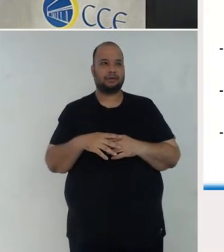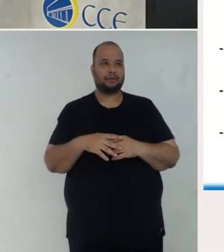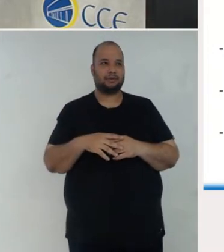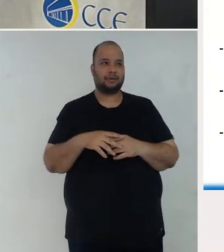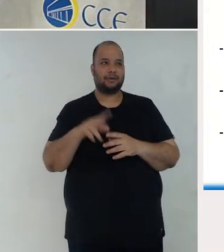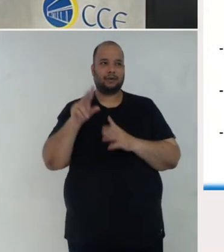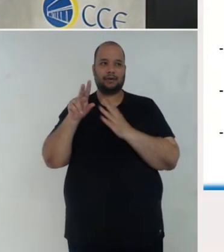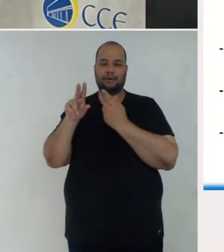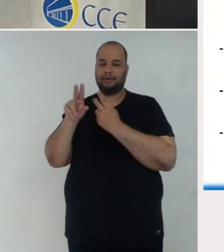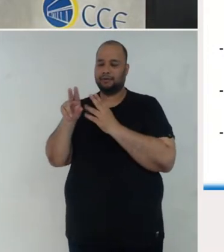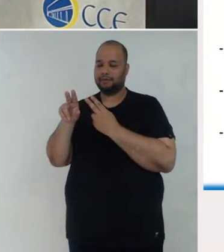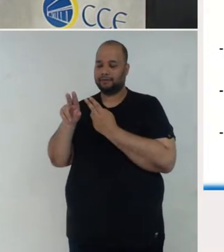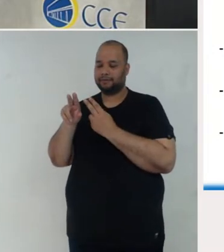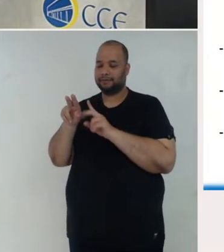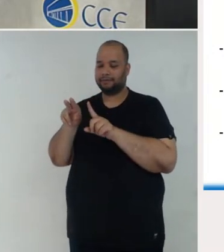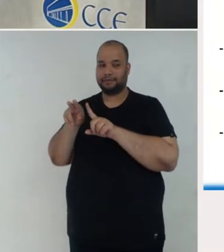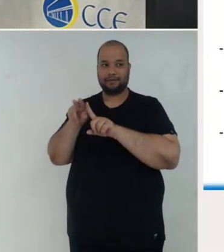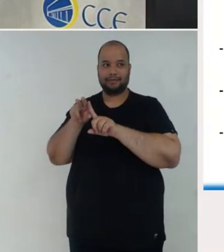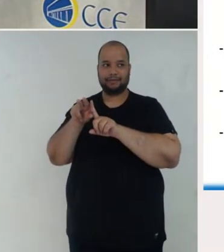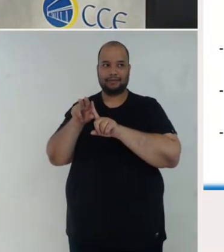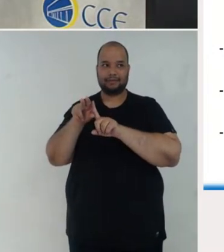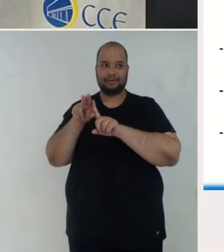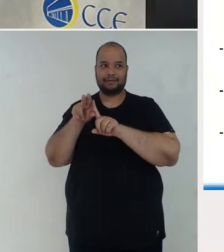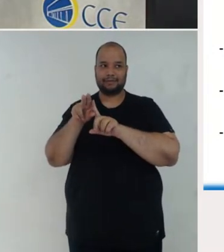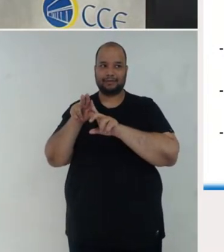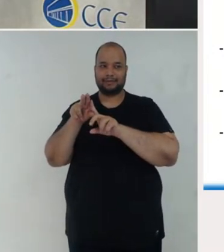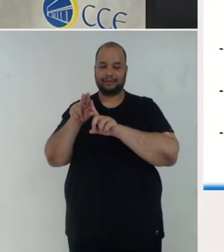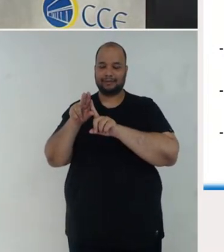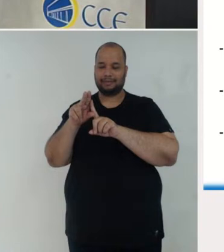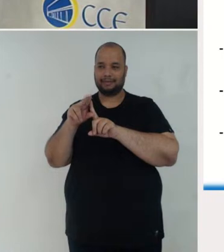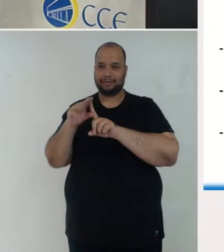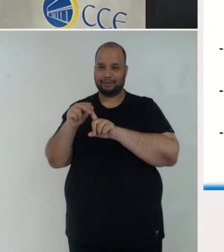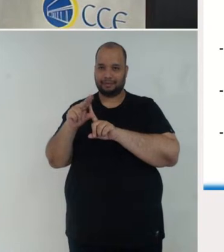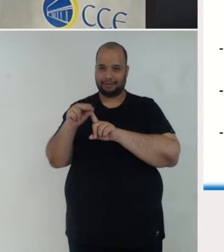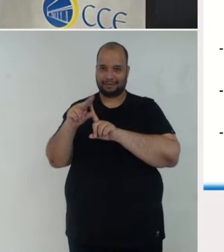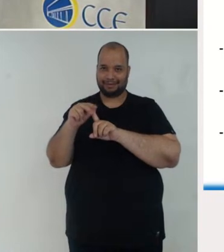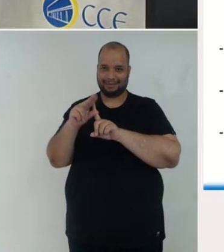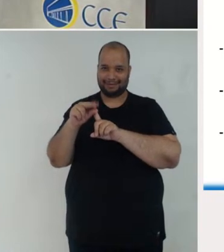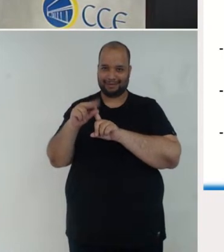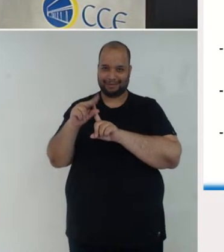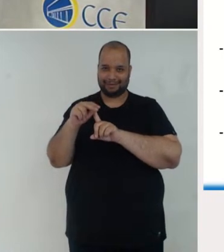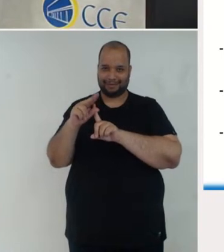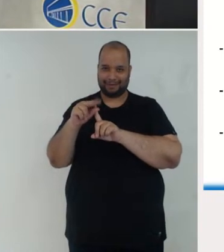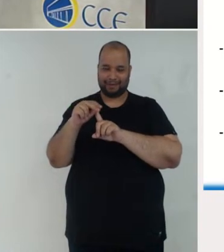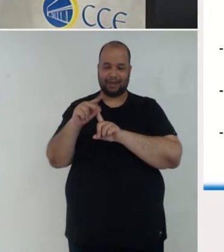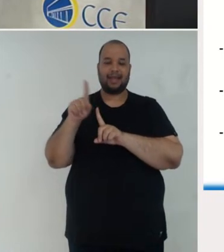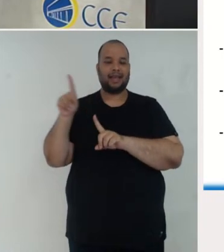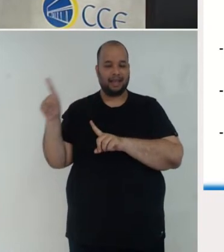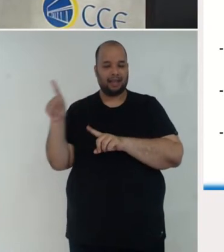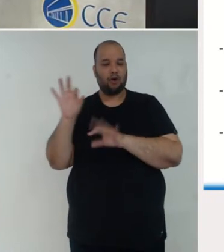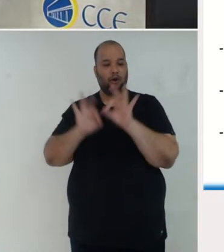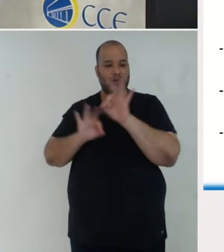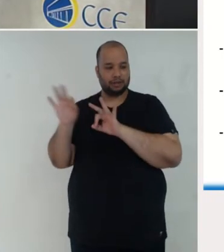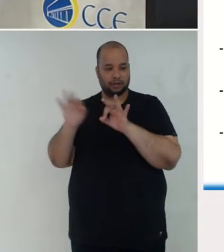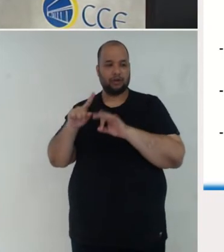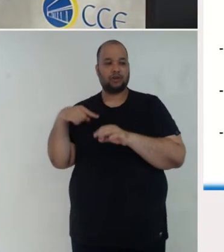presentes ali os intérpretes, por exemplo, que atuam como professores na formação de intérpretes na pós na